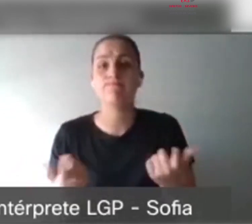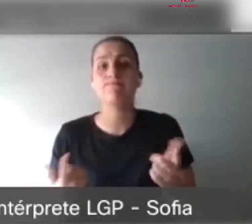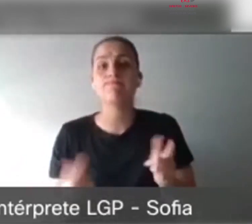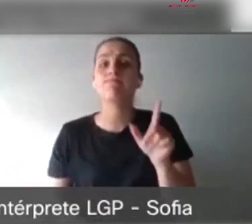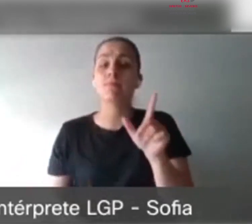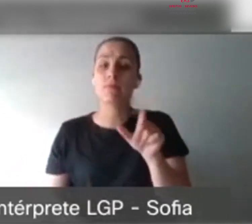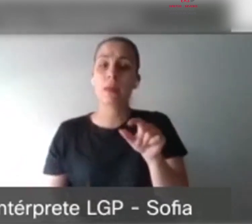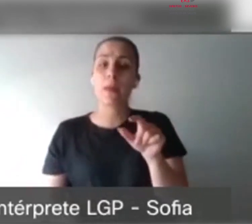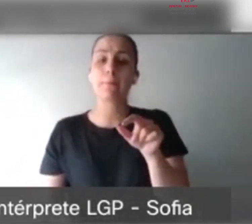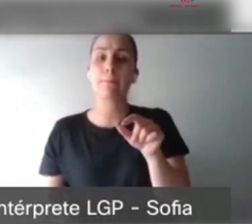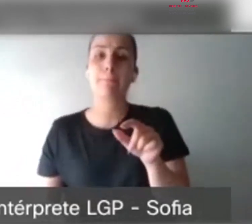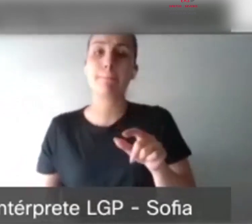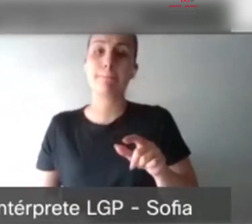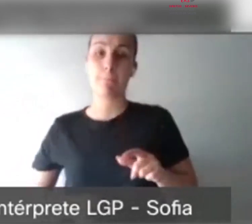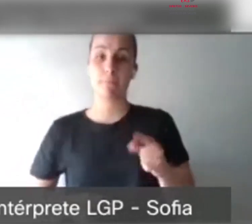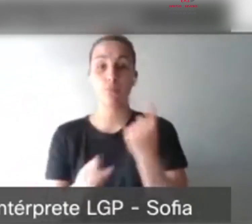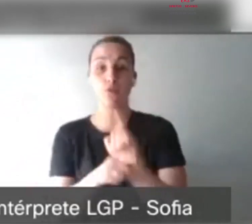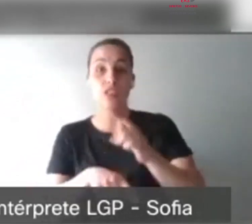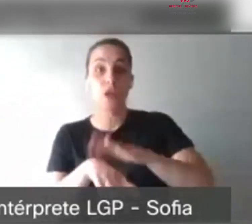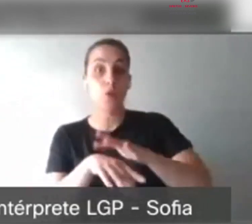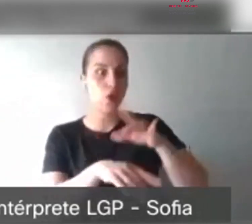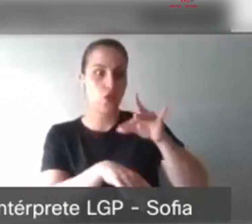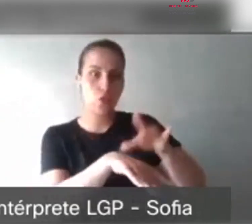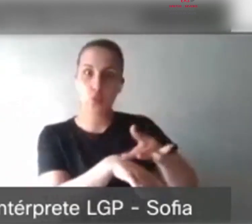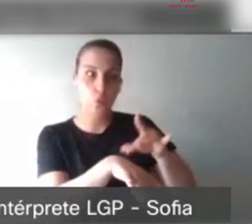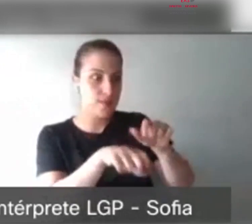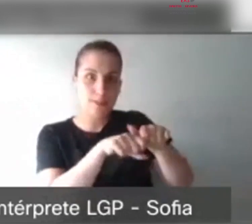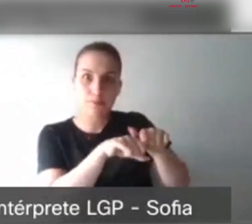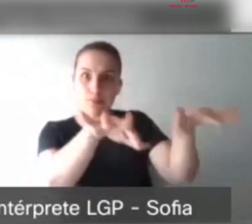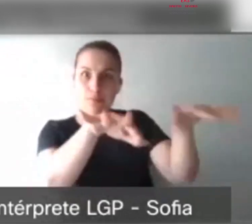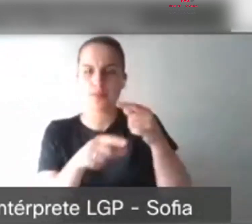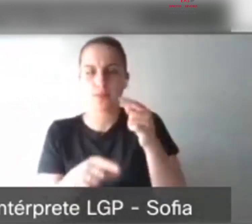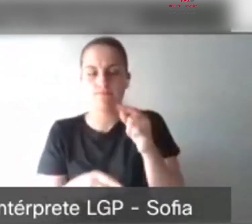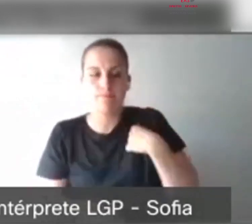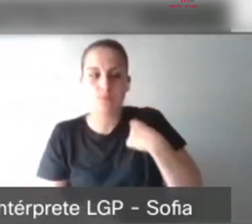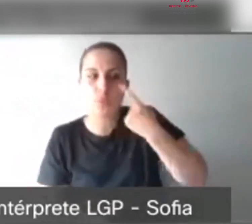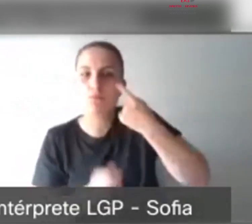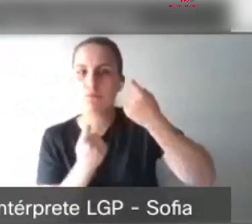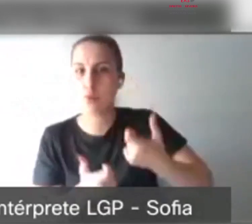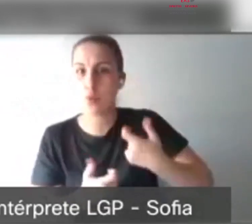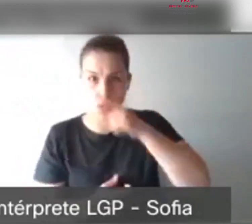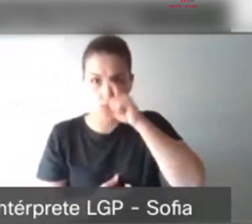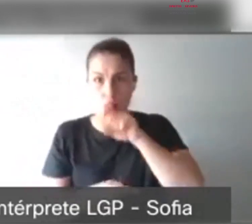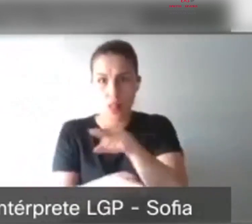Claramente, porque existia o risco de propagação de uma doença sobre a qual se sabia muito pouco. Portanto, eu recordo que em